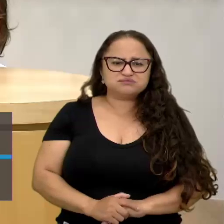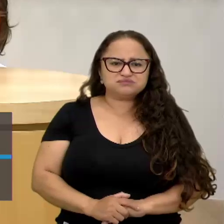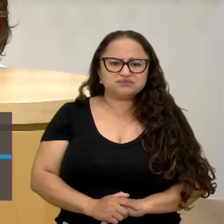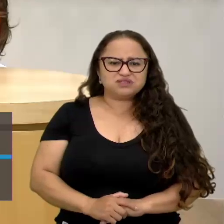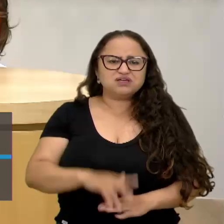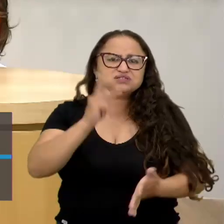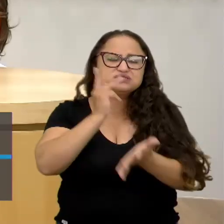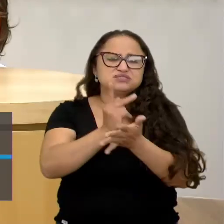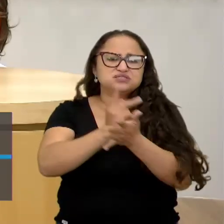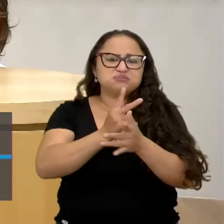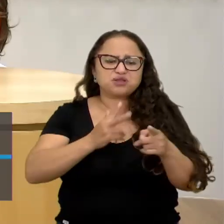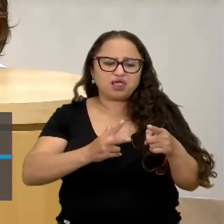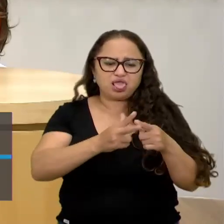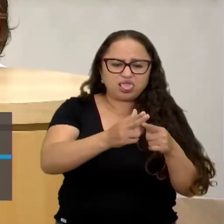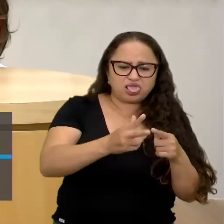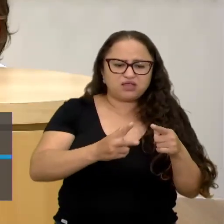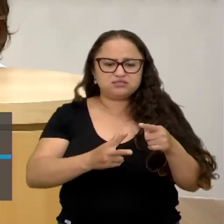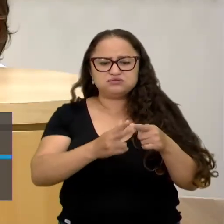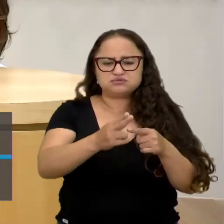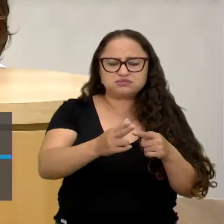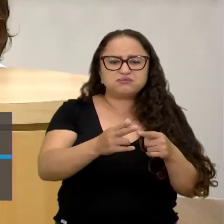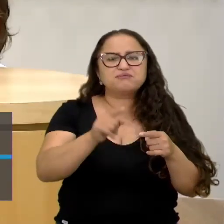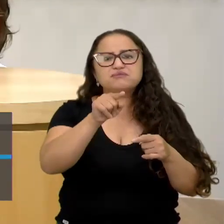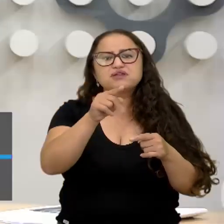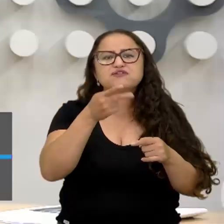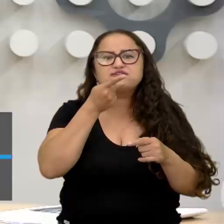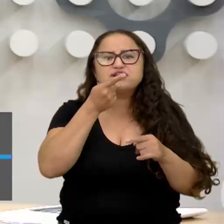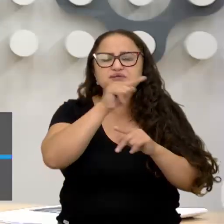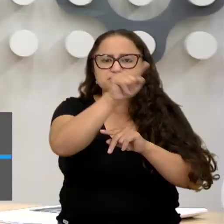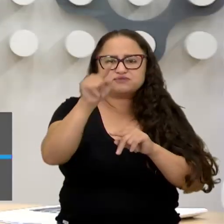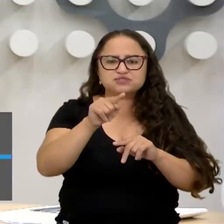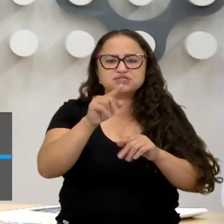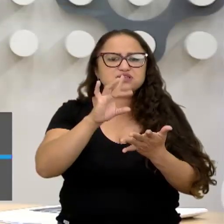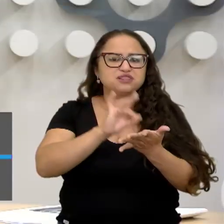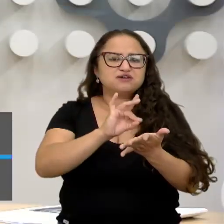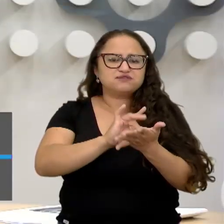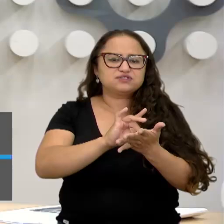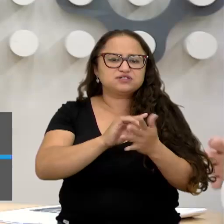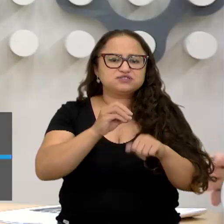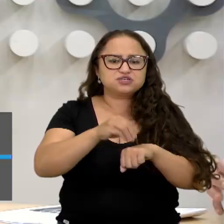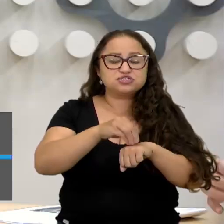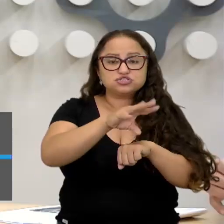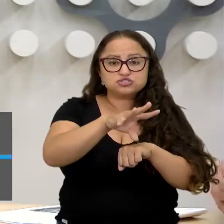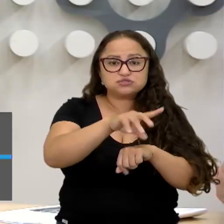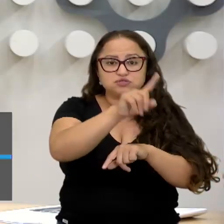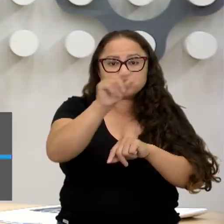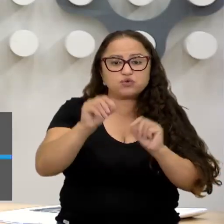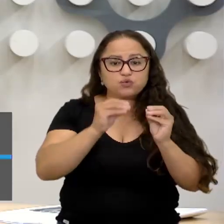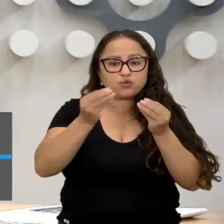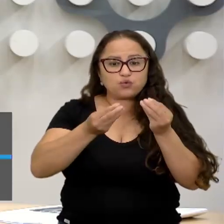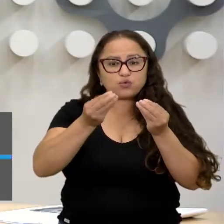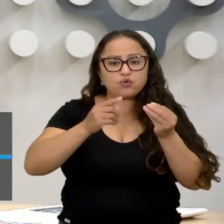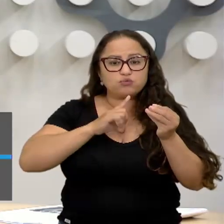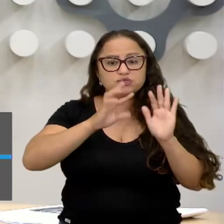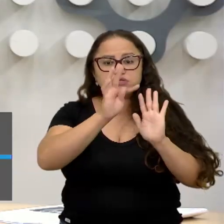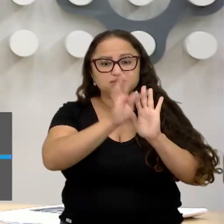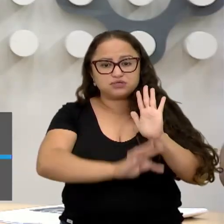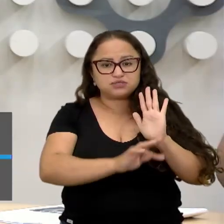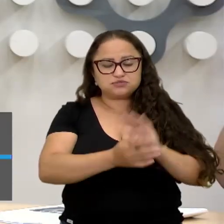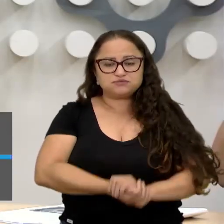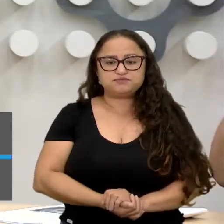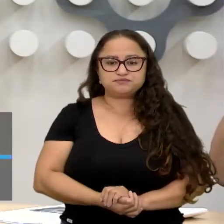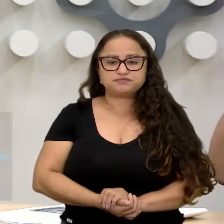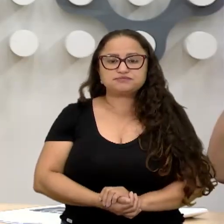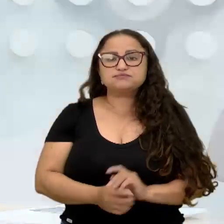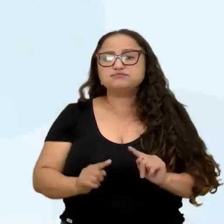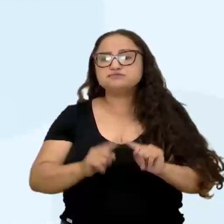cada coisa que eu cortava aqui na hora de falar para vocês, na verdade, vou dar indicações de como vocês conseguem entrar em contato com esse texto. Mas antes,